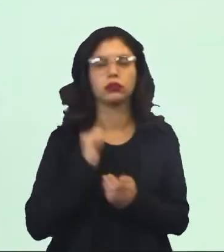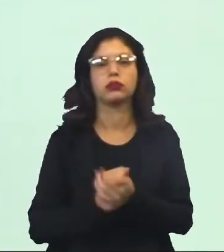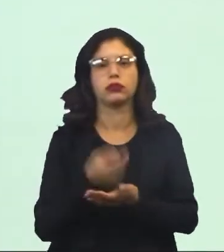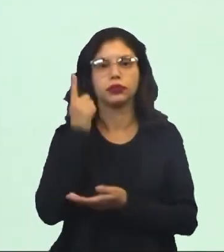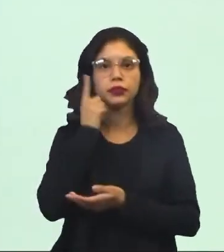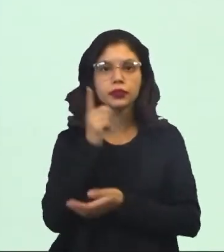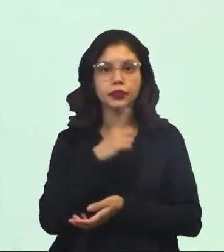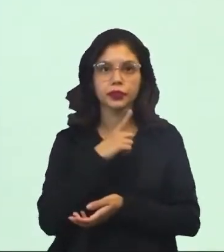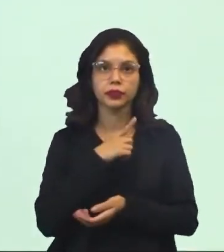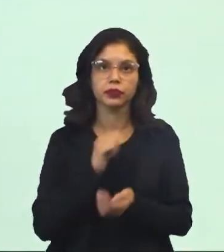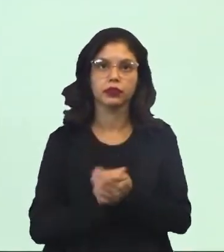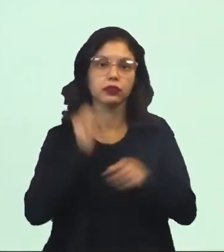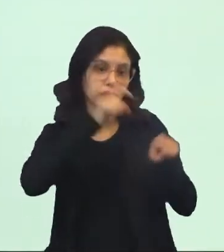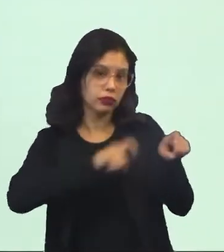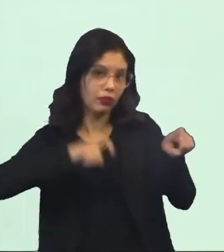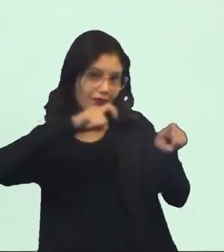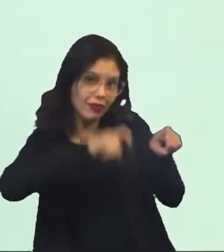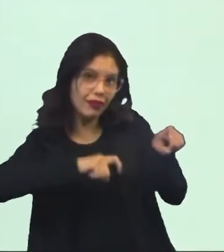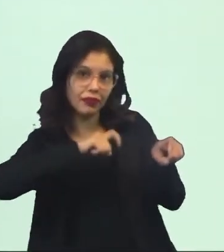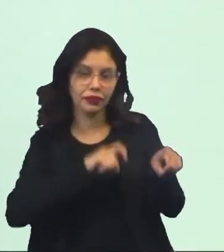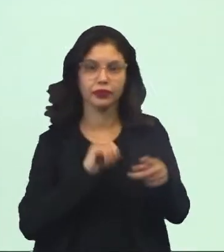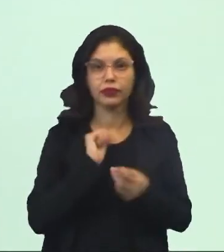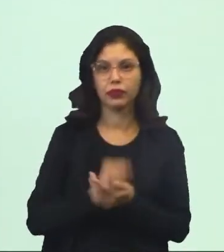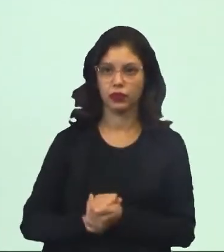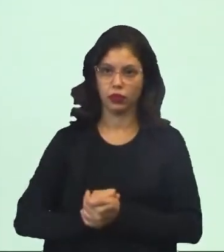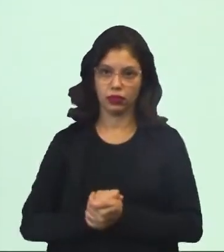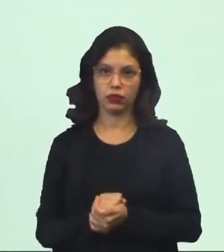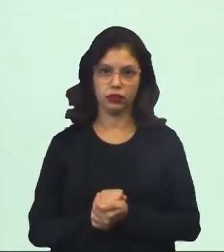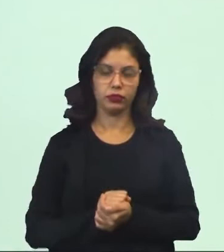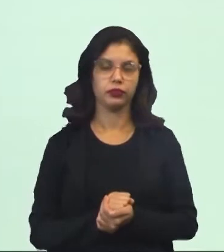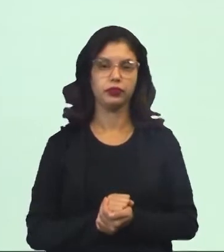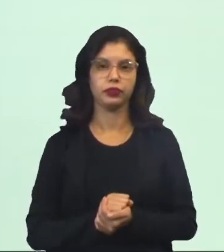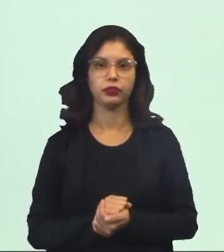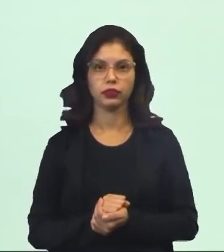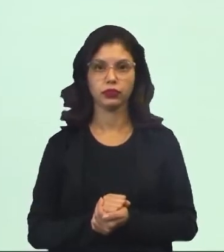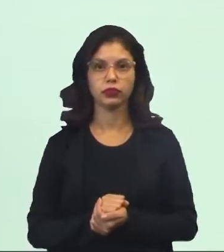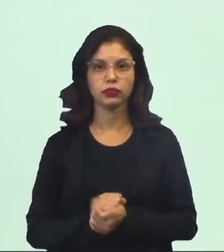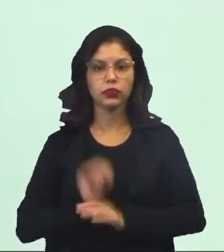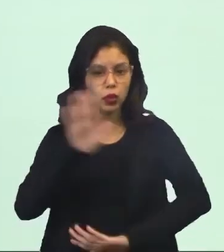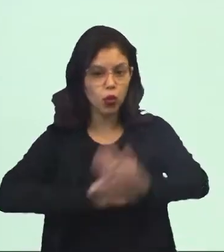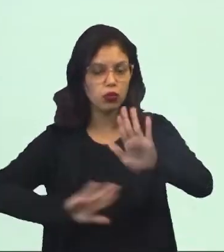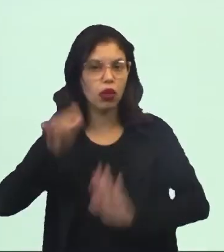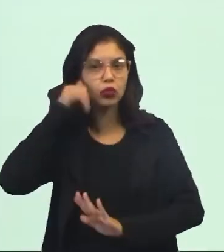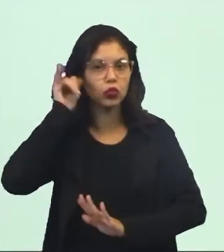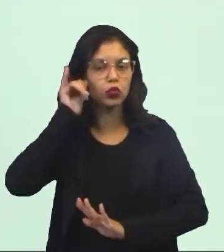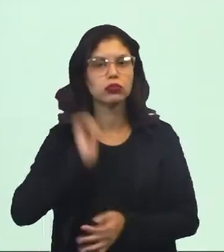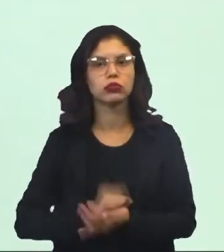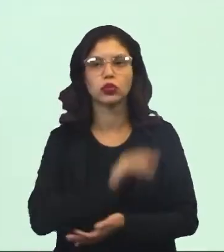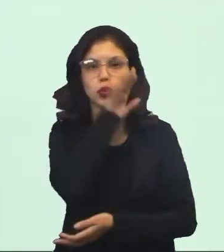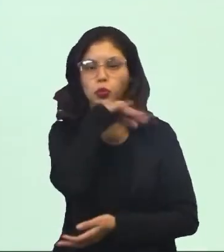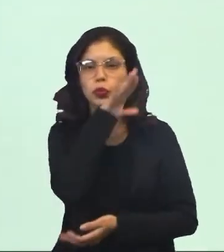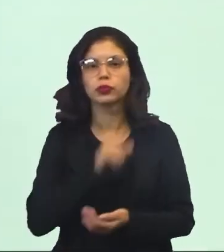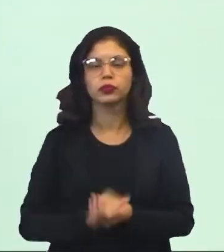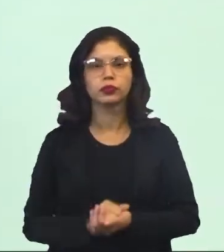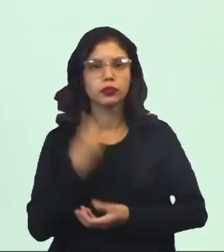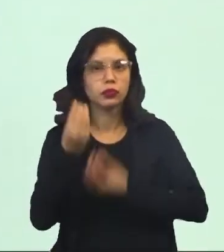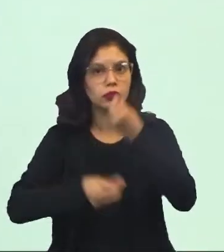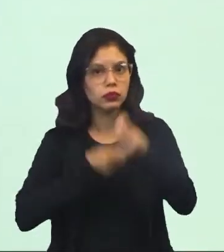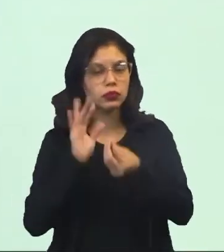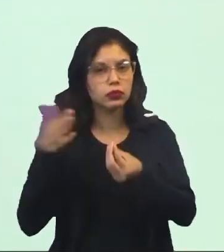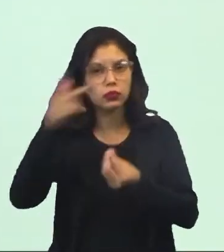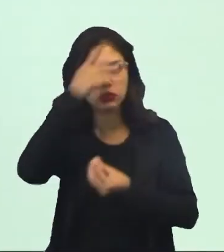concentrar-se na agricultura e na criação de animais, não é mesmo? Quando essas